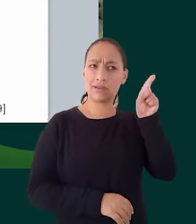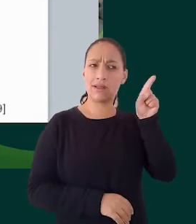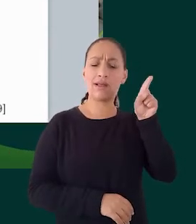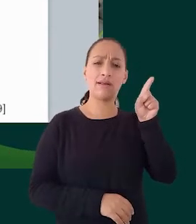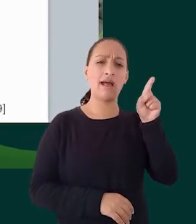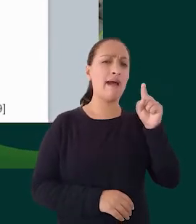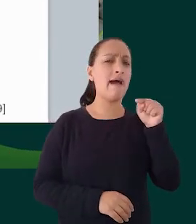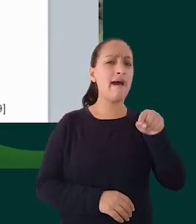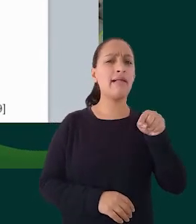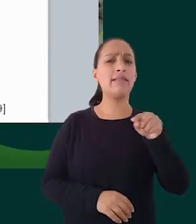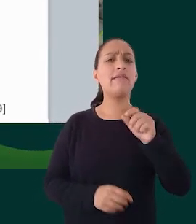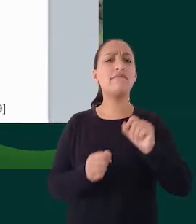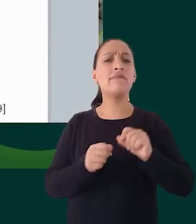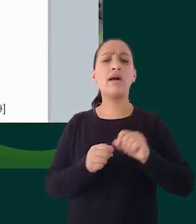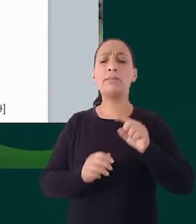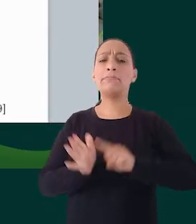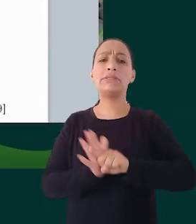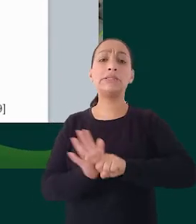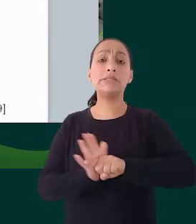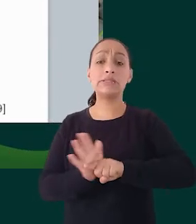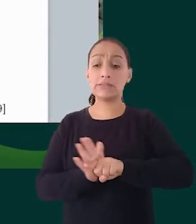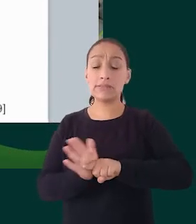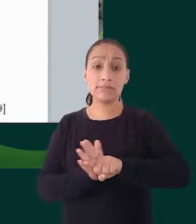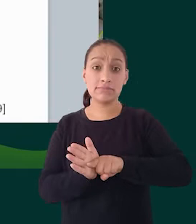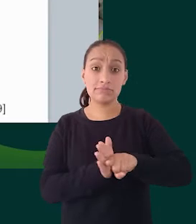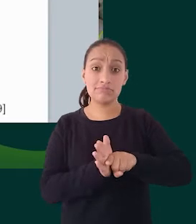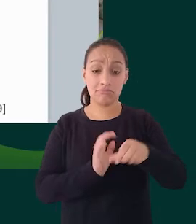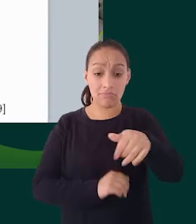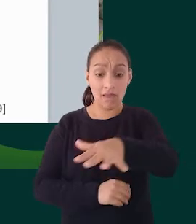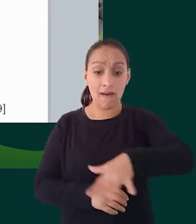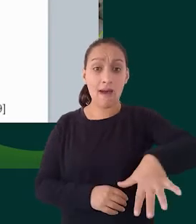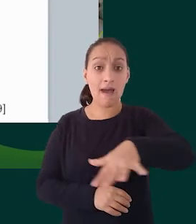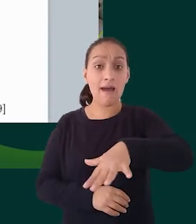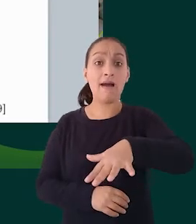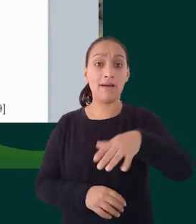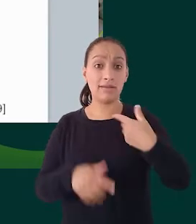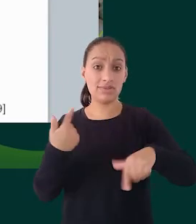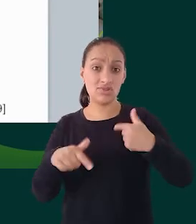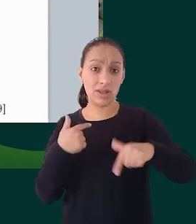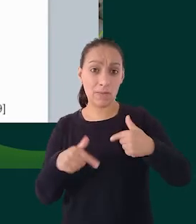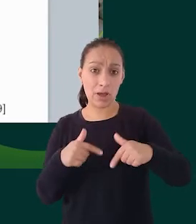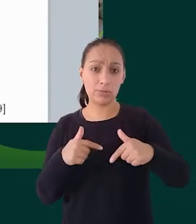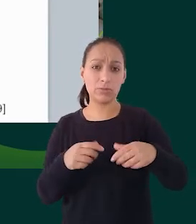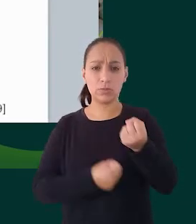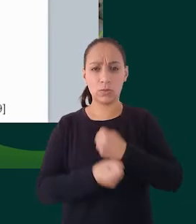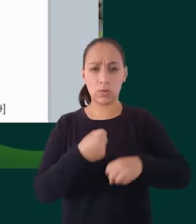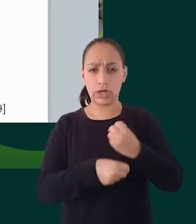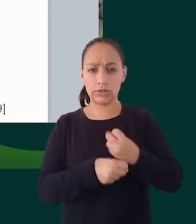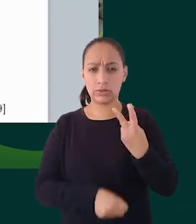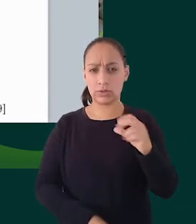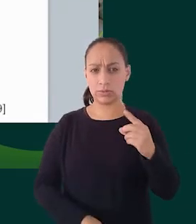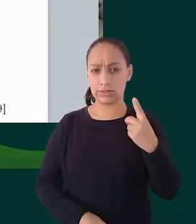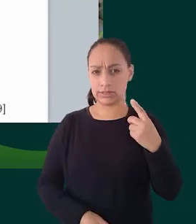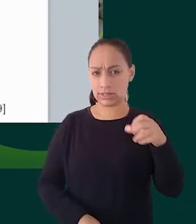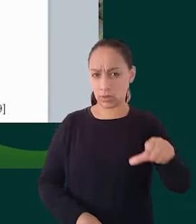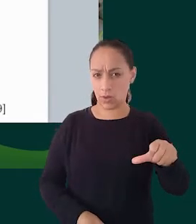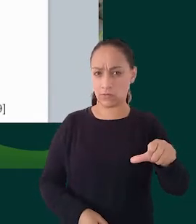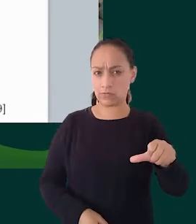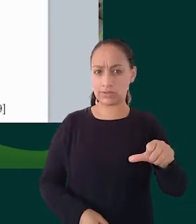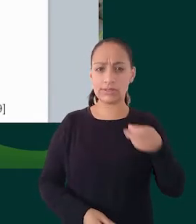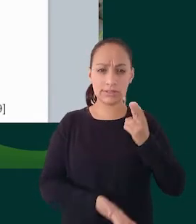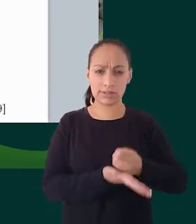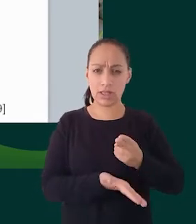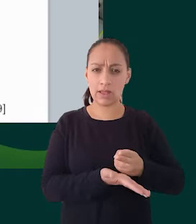Glassdoor, que ela faz pesquisa sobre mercado de trabalho. E em 2019, todo ano